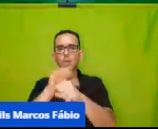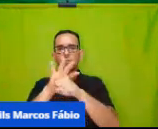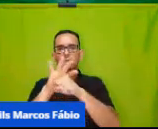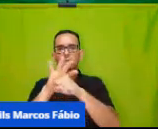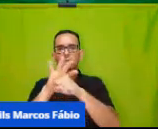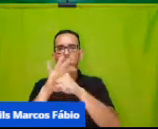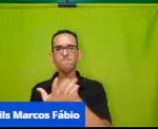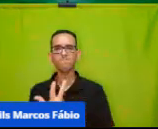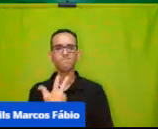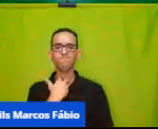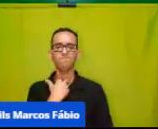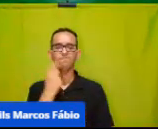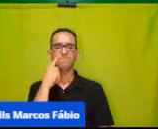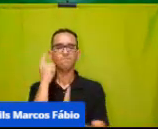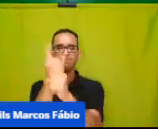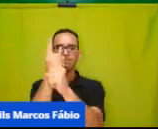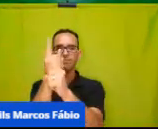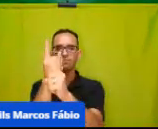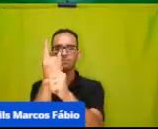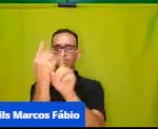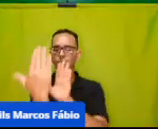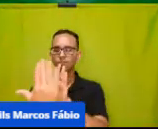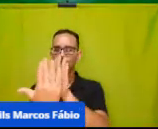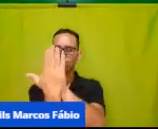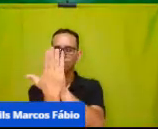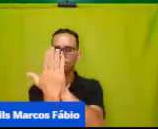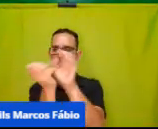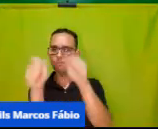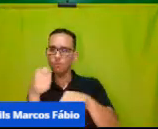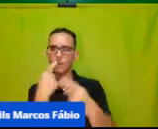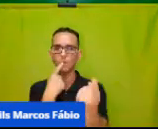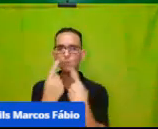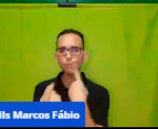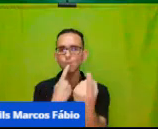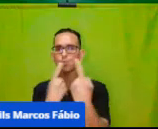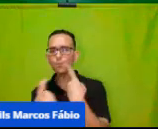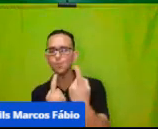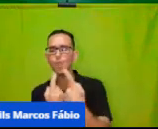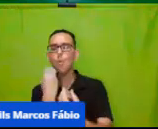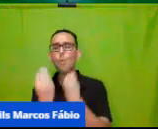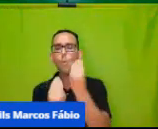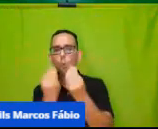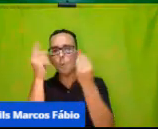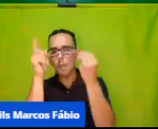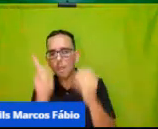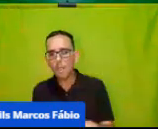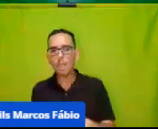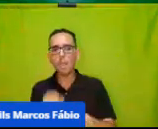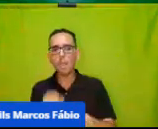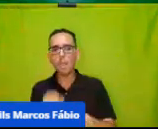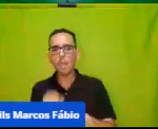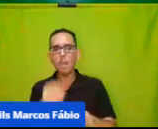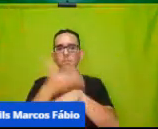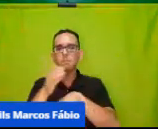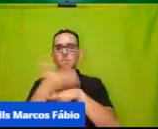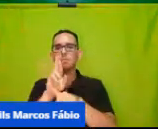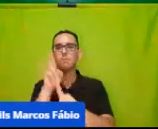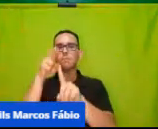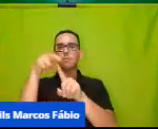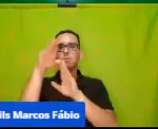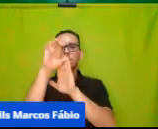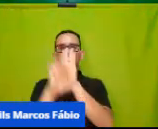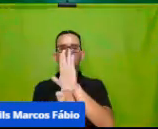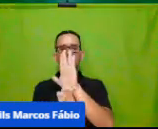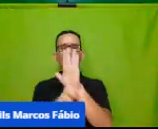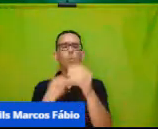que nós encontrássemos presencialmente para que nós discutíssemos mais como seriam, então, essas habilidades que estavam nesse referencial curricular.